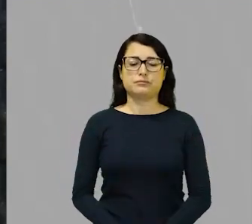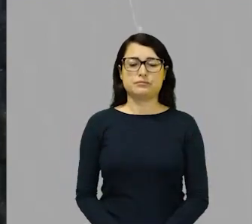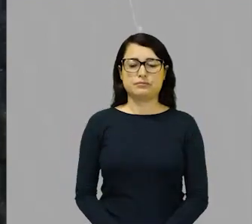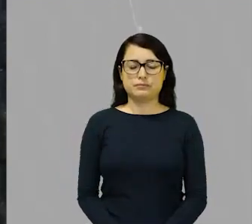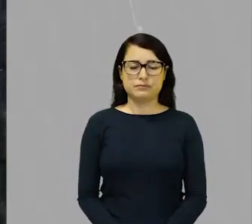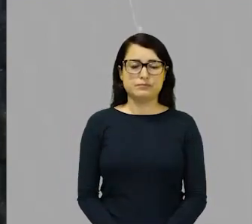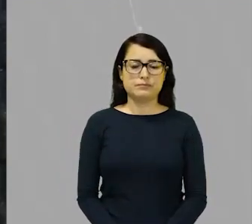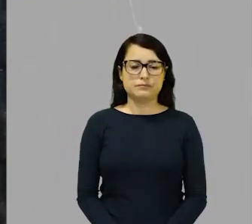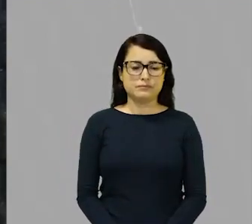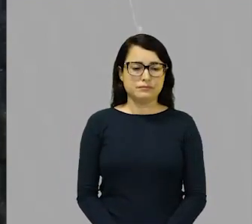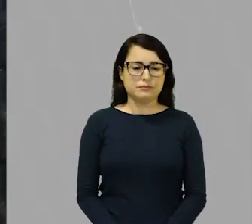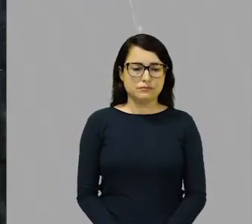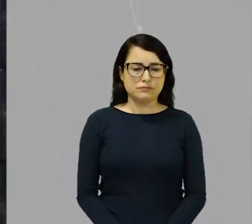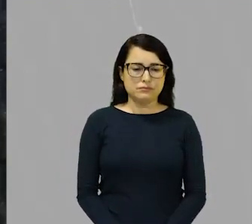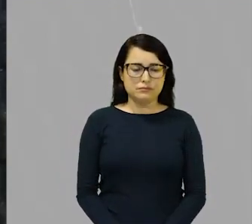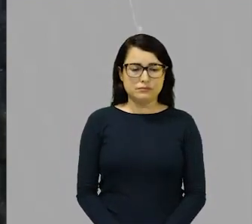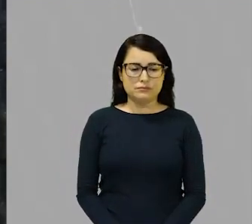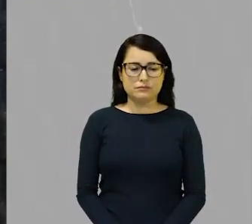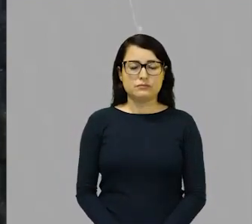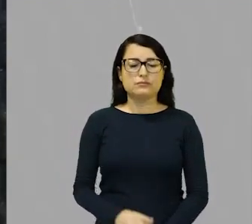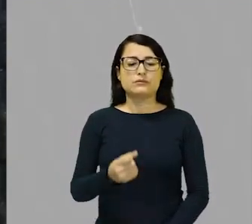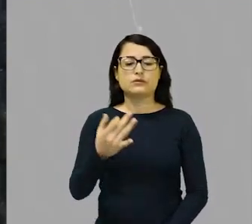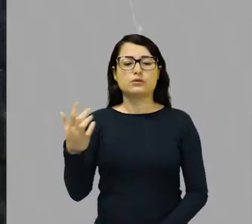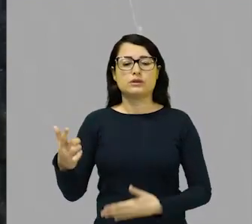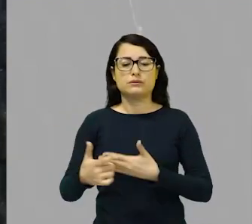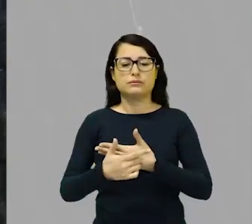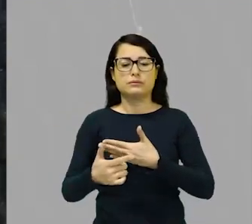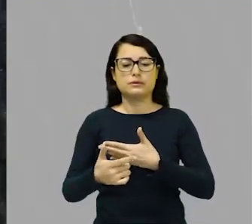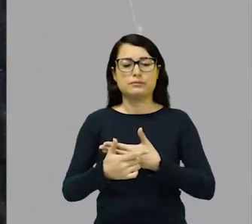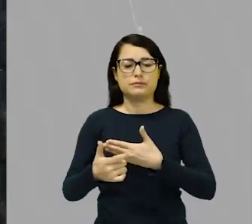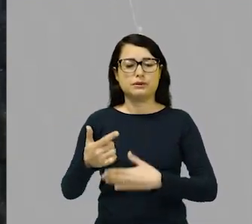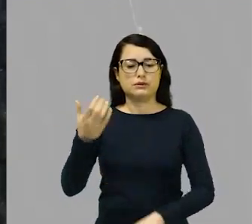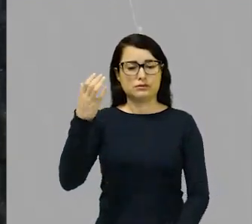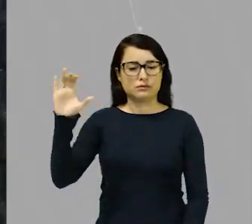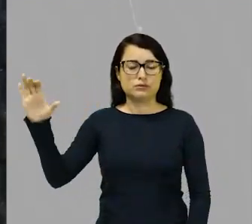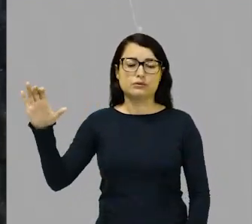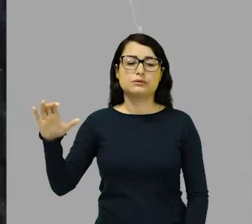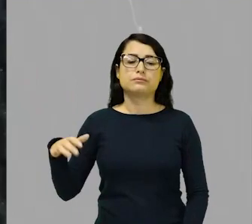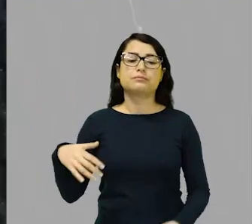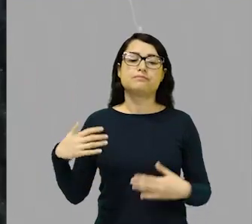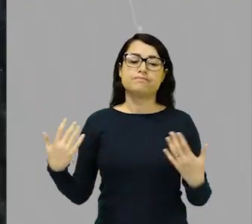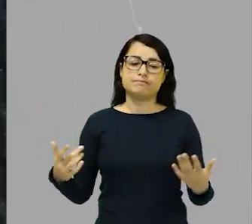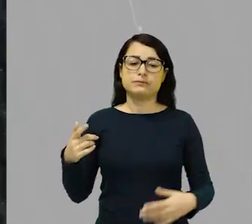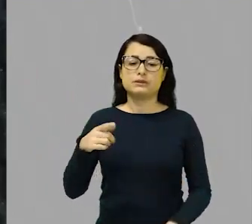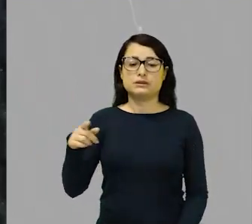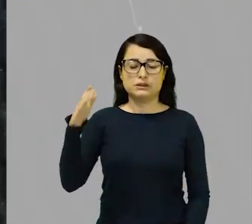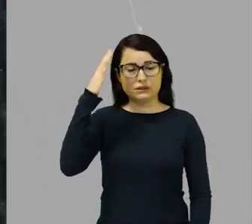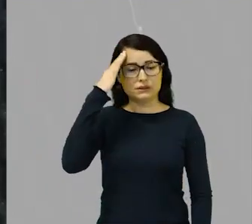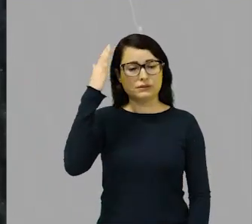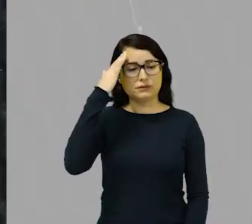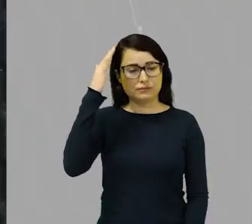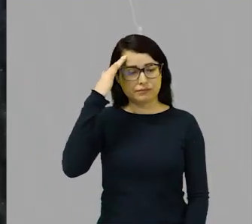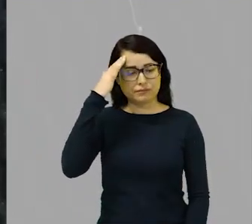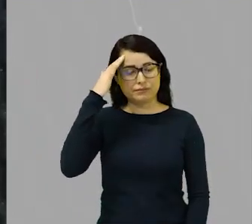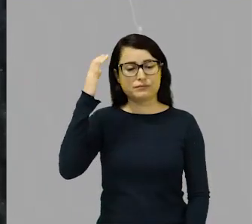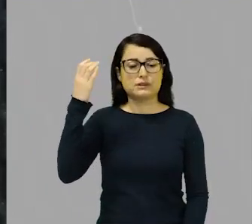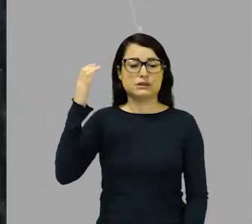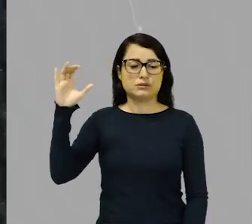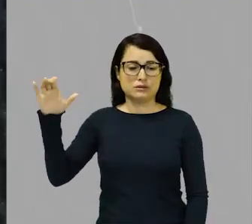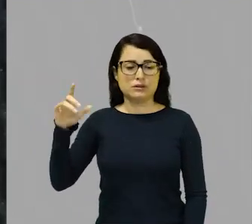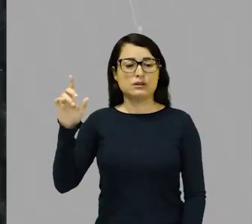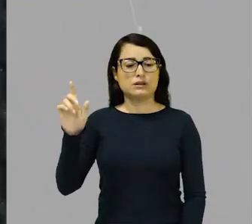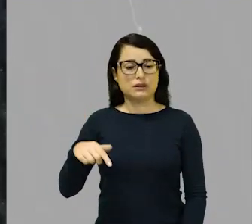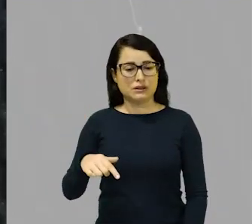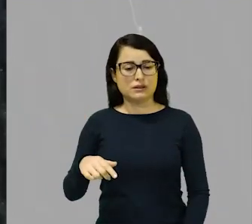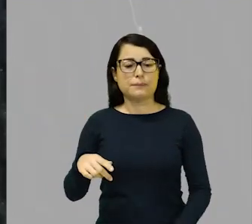Fechou? Vamos lá então. Quais as funções da cultura? Você já sabe que, nesse sentido, a cultura é uma